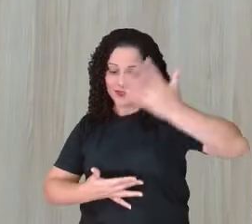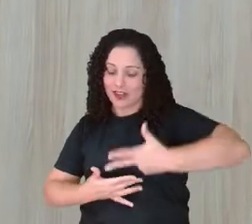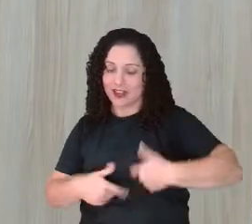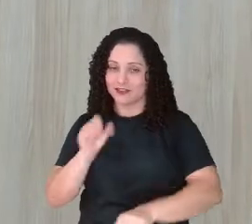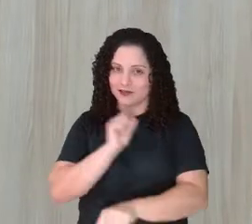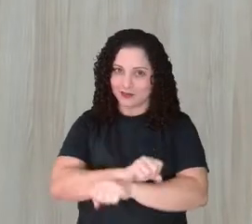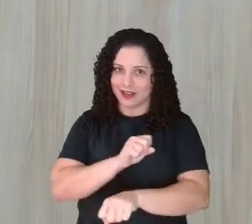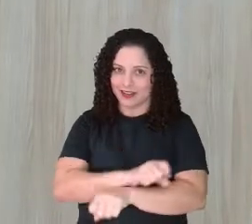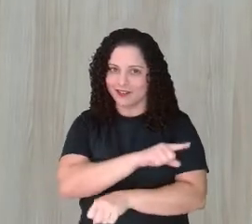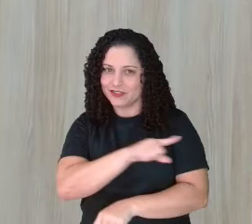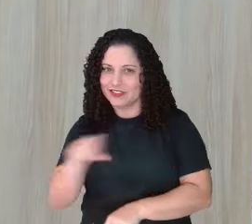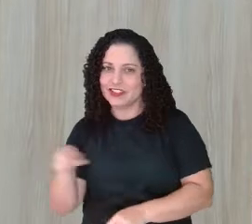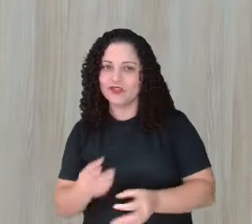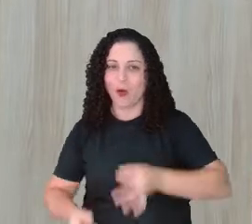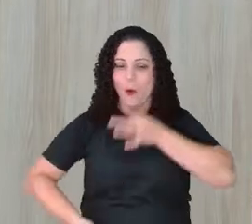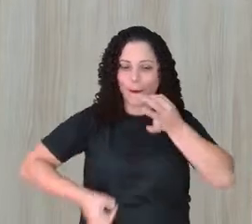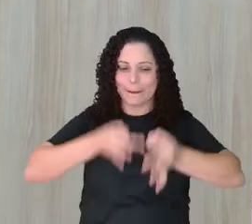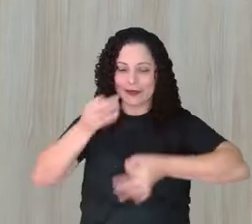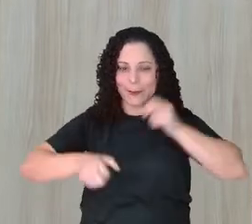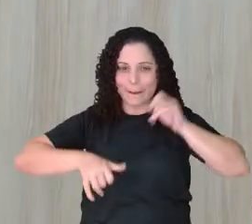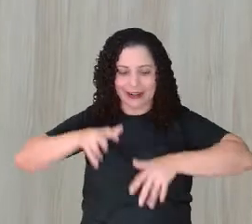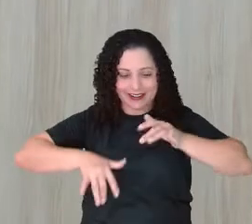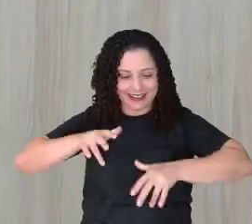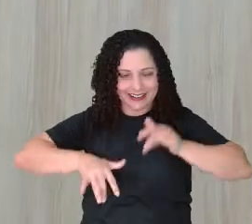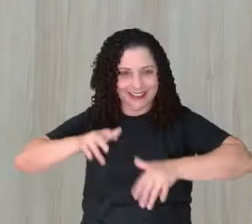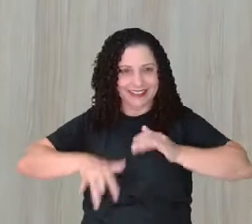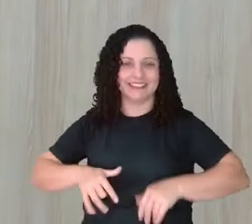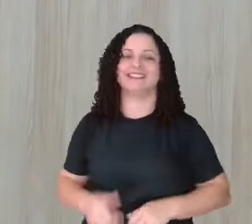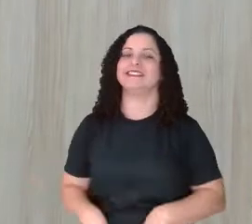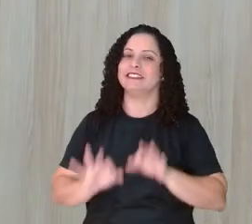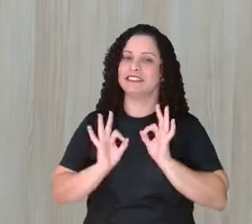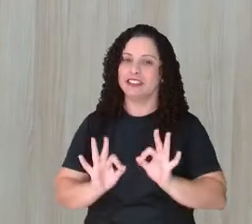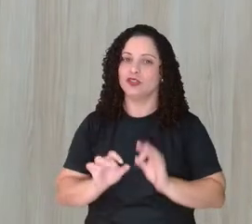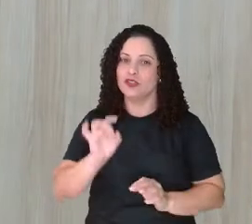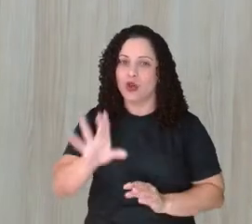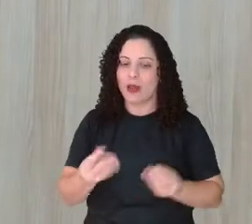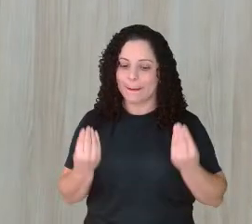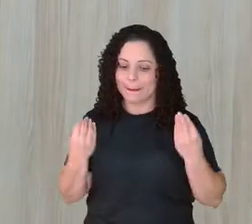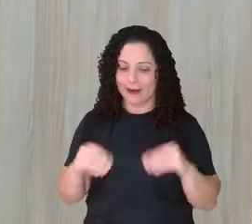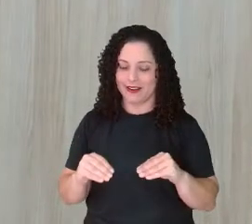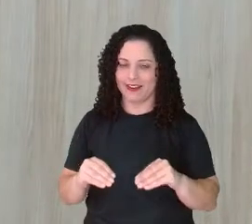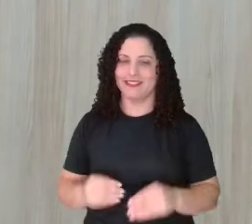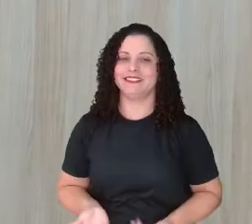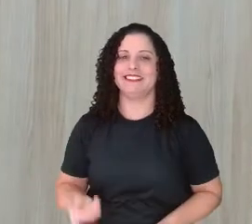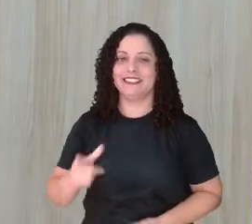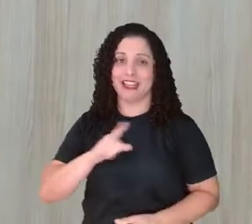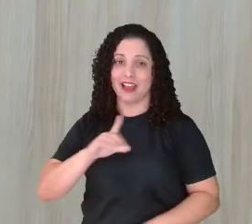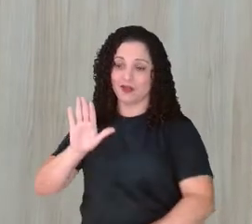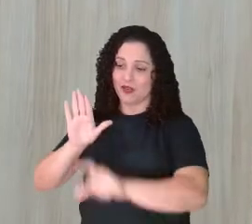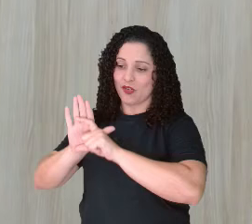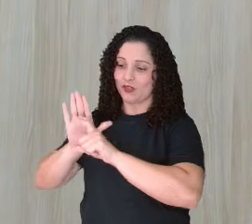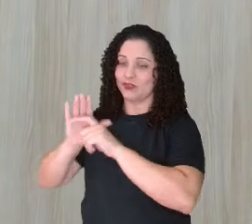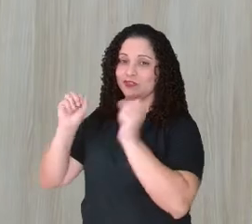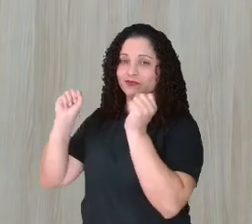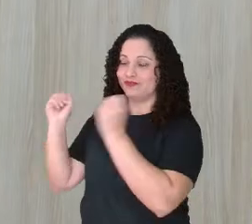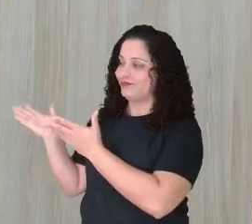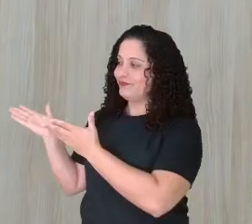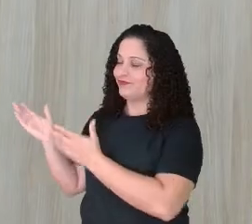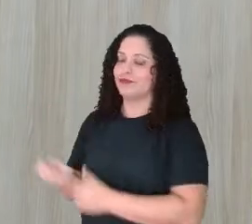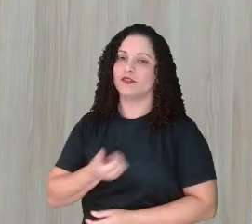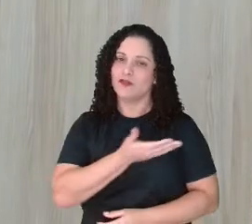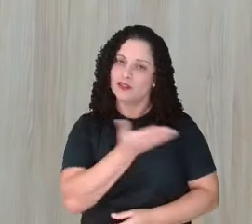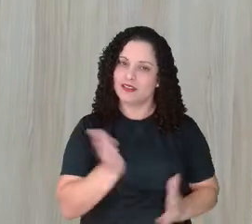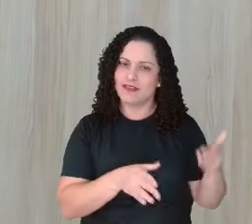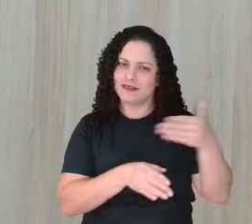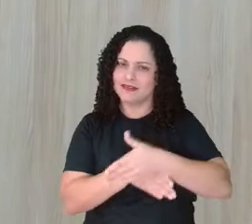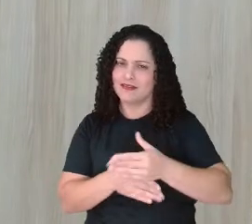atenta a qualquer comentário ou qualquer dúvida que você tenha. Só é colocar lá no chat. E aí tá os QR Codes para que você